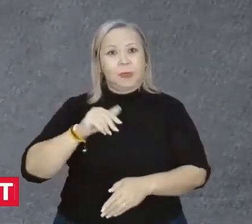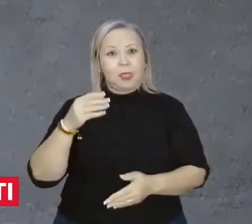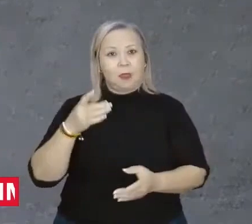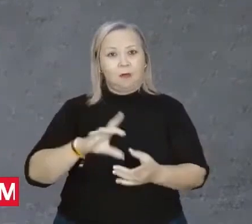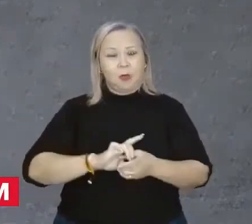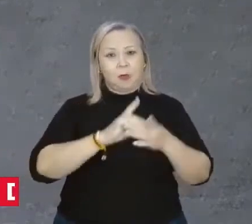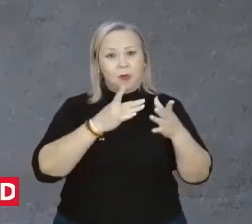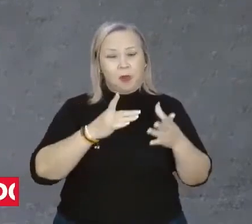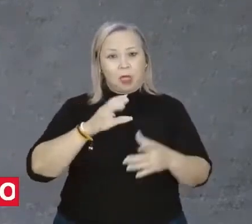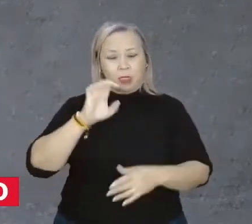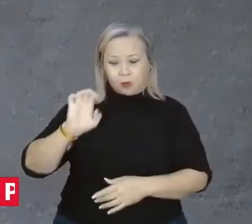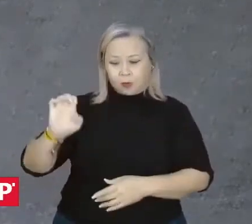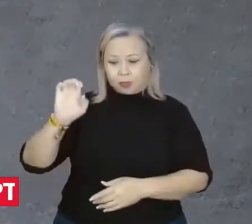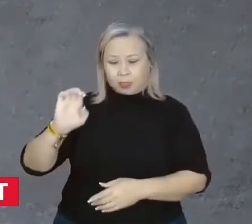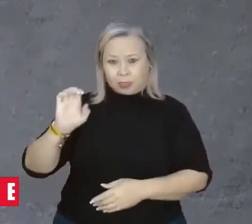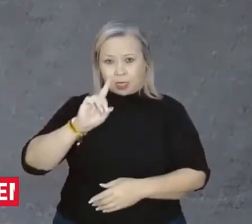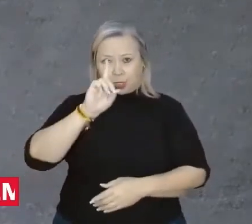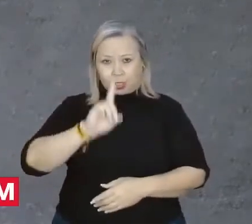Direito.